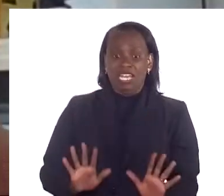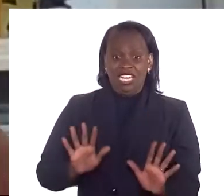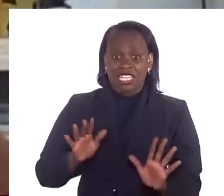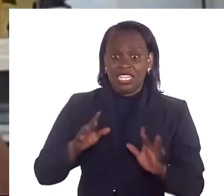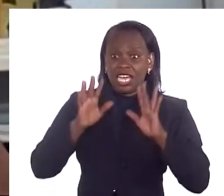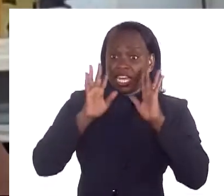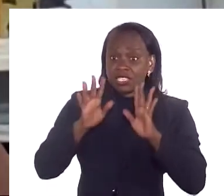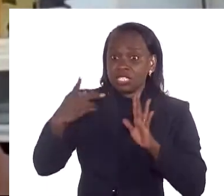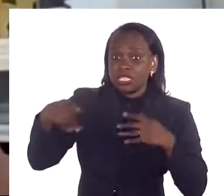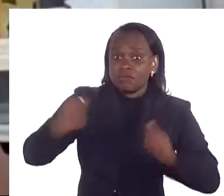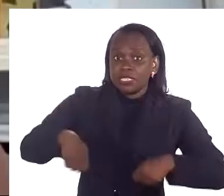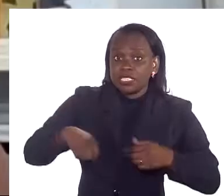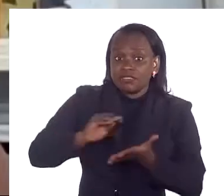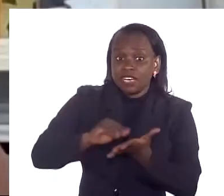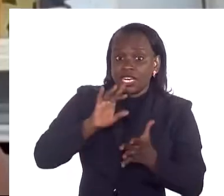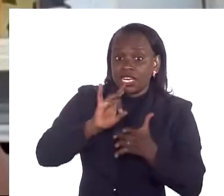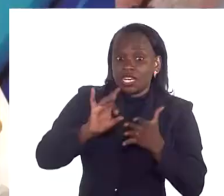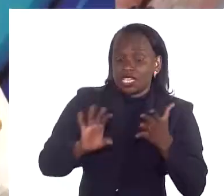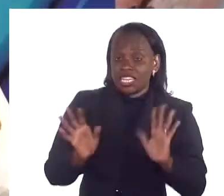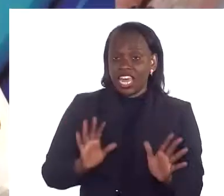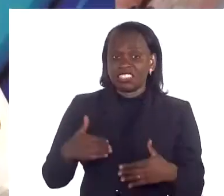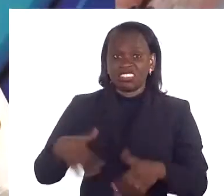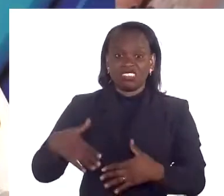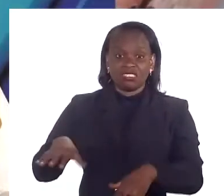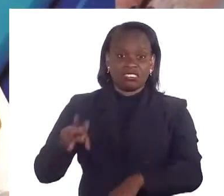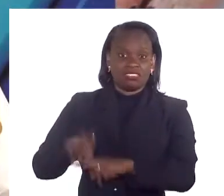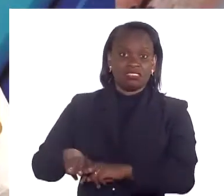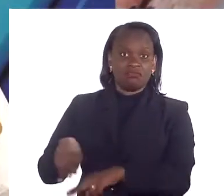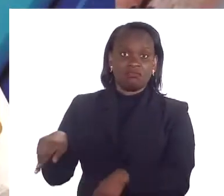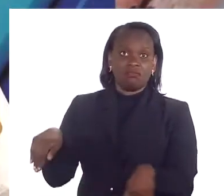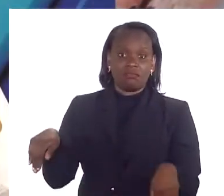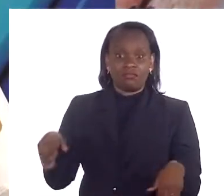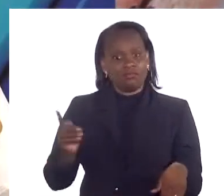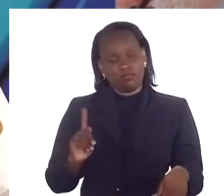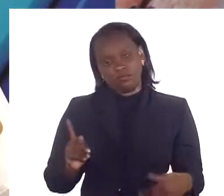a gente não atende a especificidade. Exato, Então, só para ela estar ali, né?